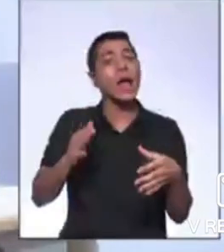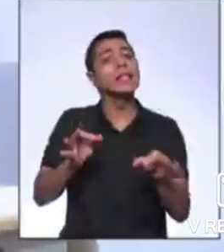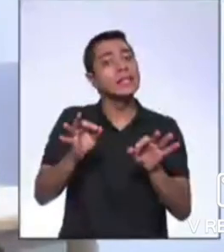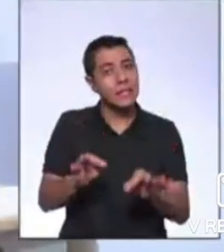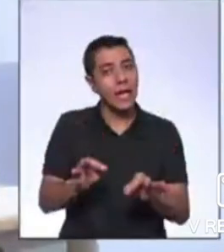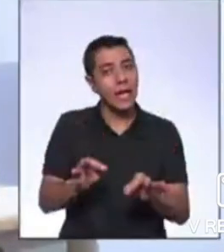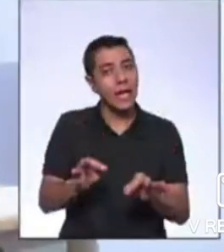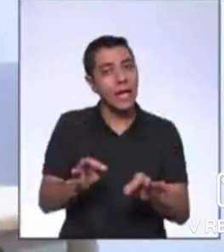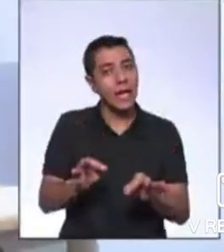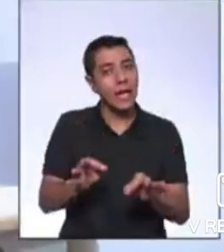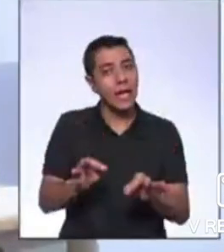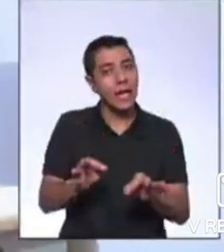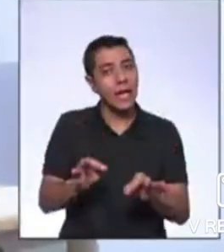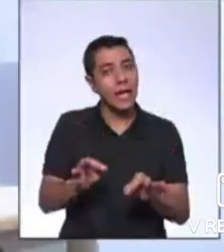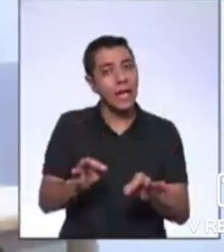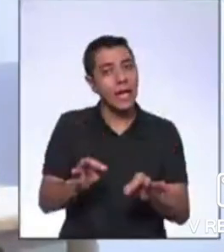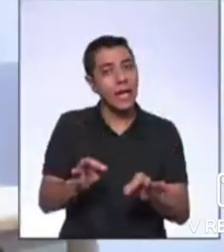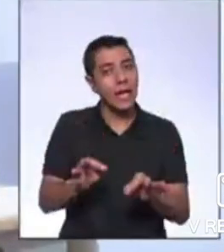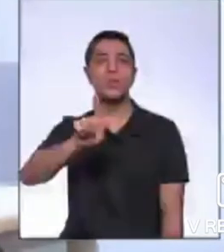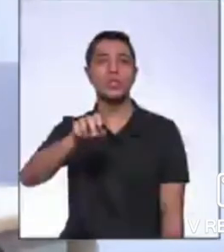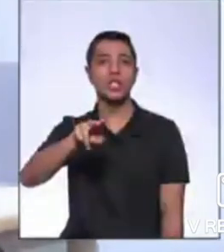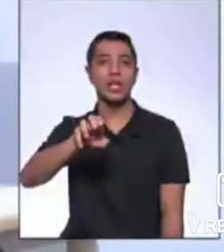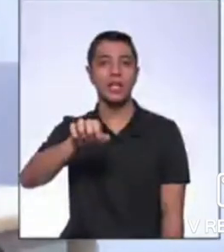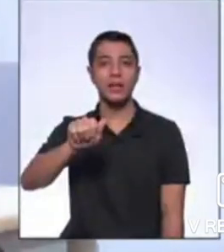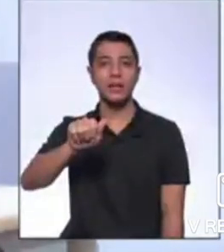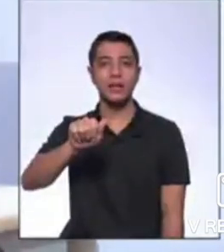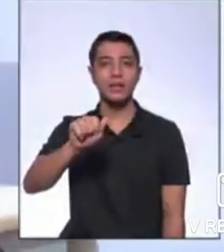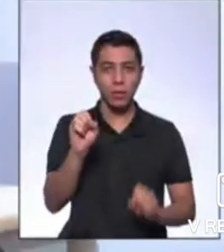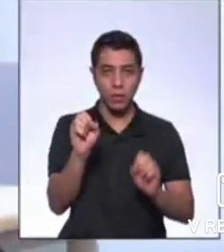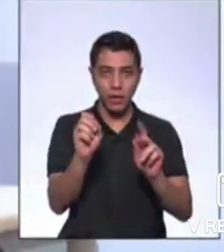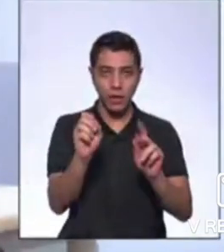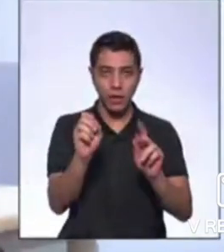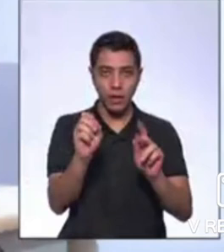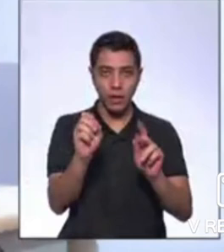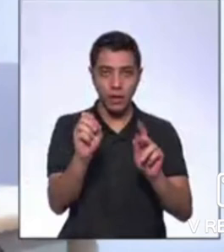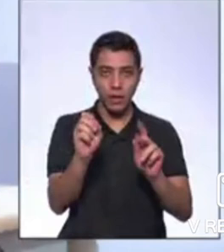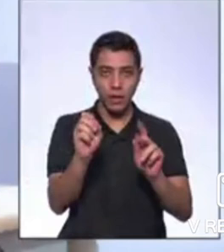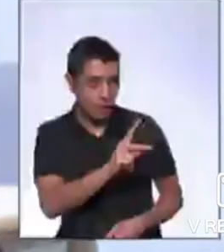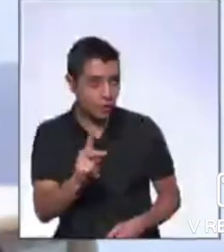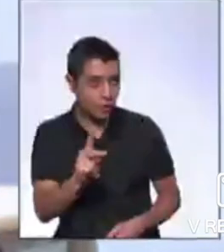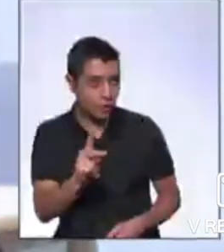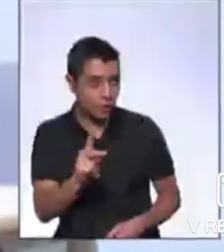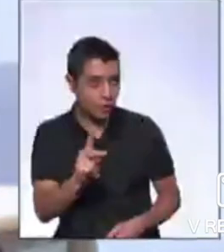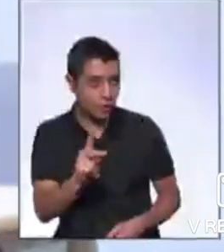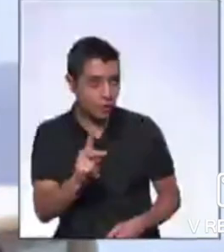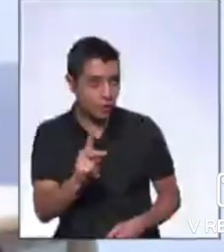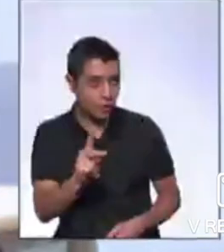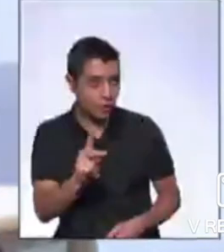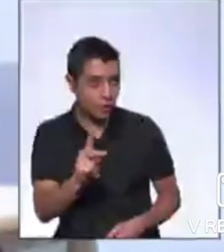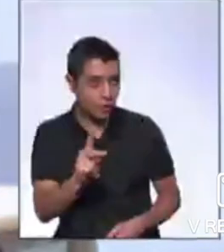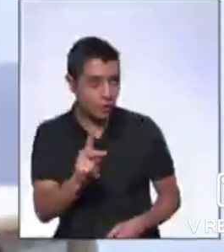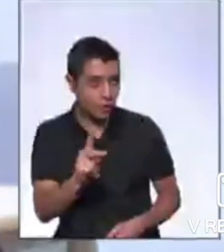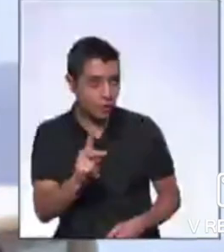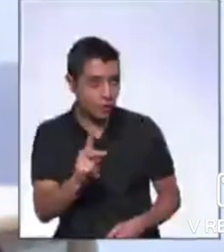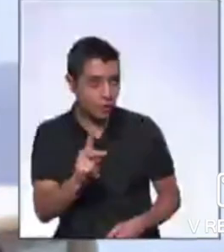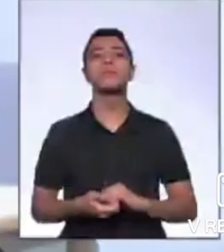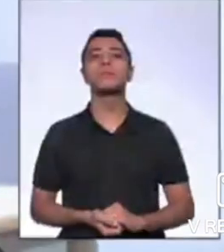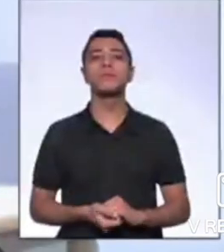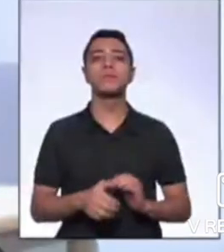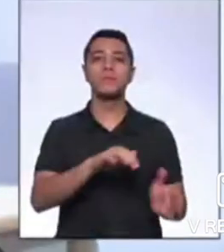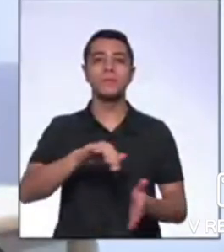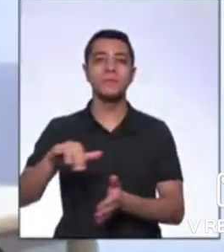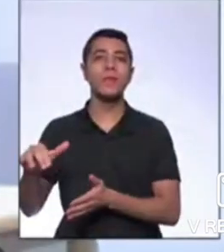outra fase, que é o sal não dissolvido. Por isso que é a letra B, né, professora? Isso. Perfeito. Agora eu vou mais